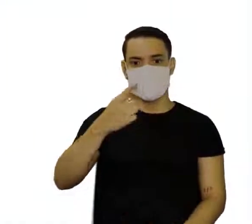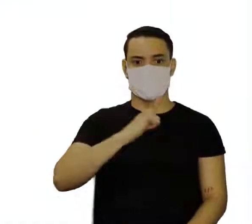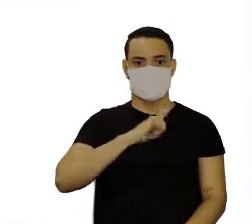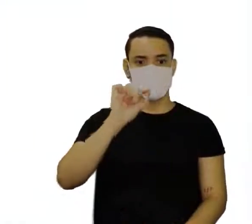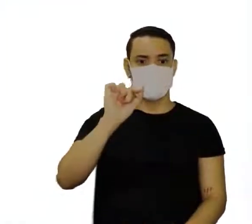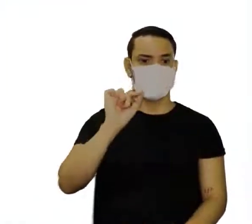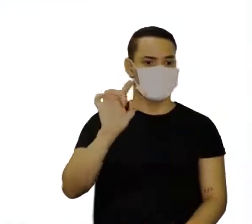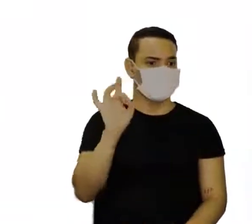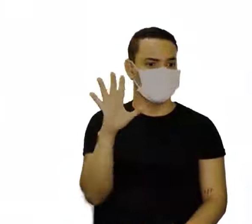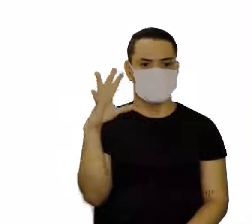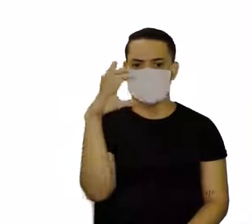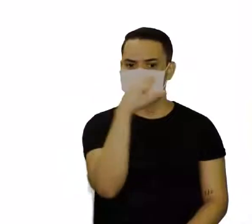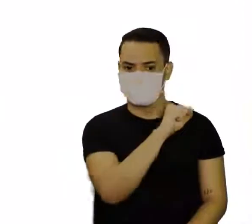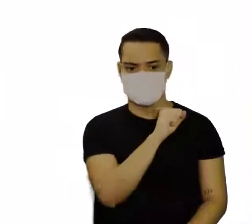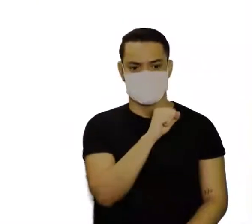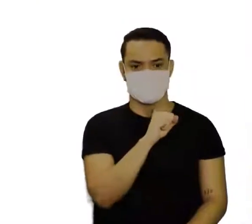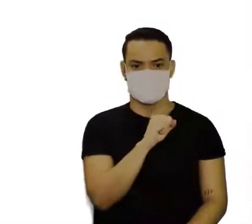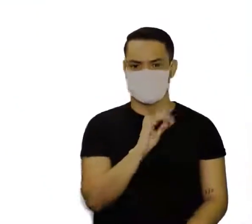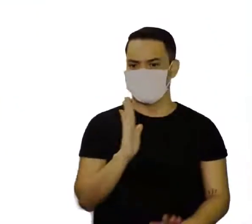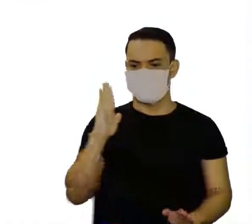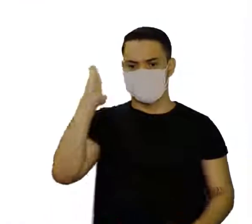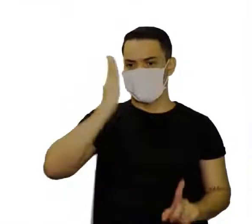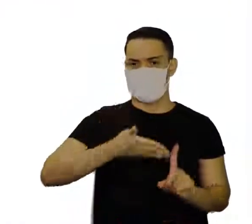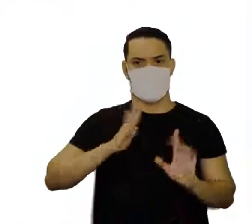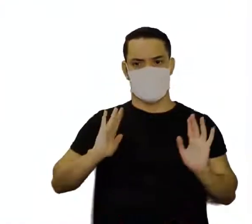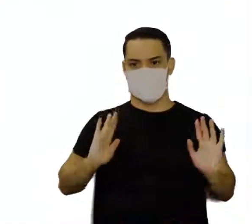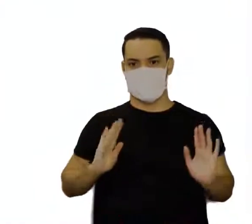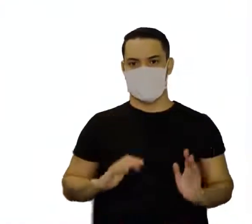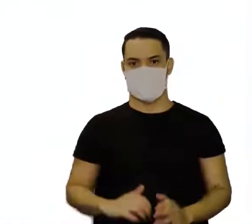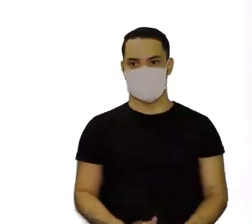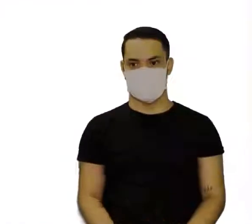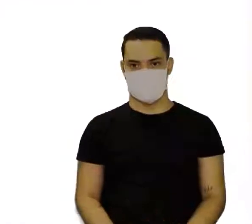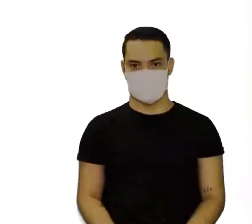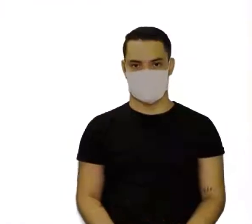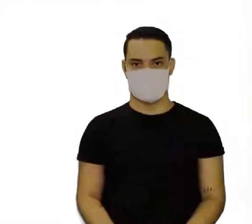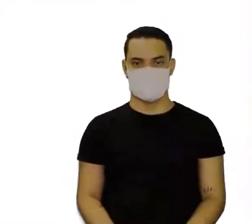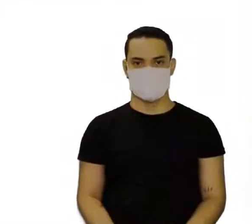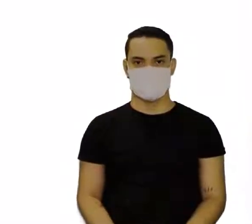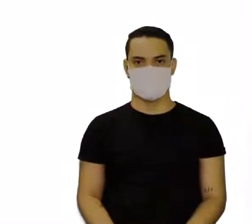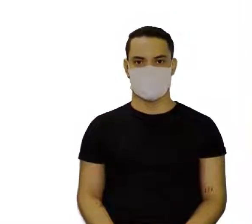dois passos aqui, né? Se você fizesse direto.